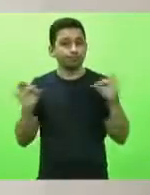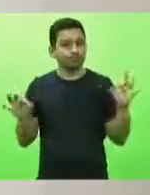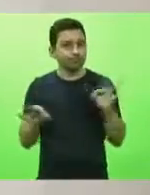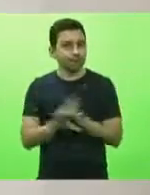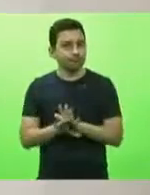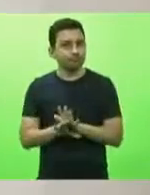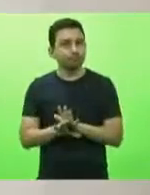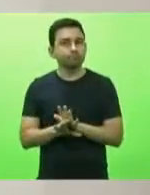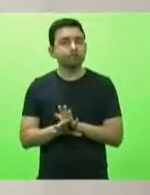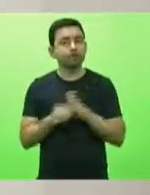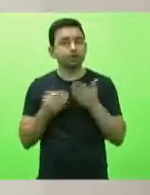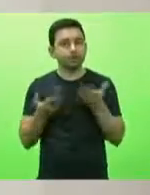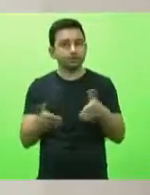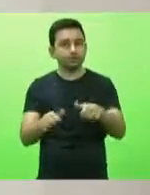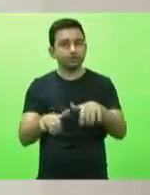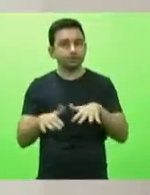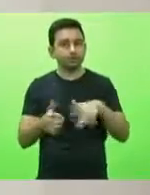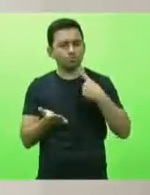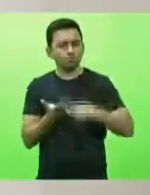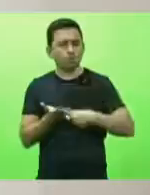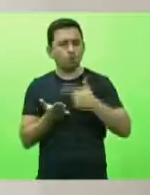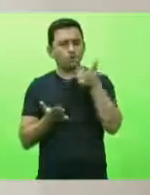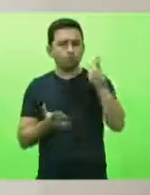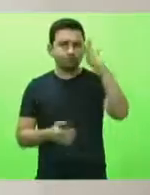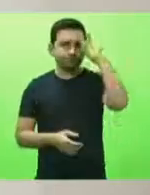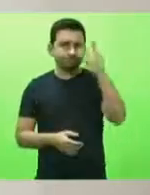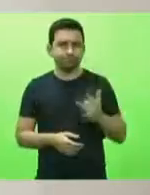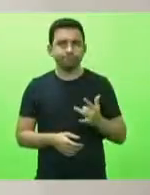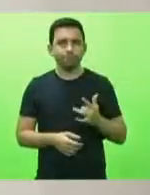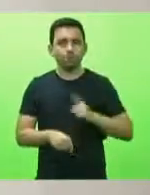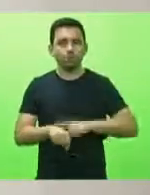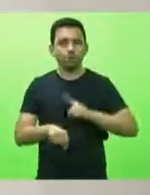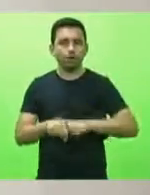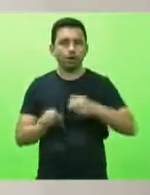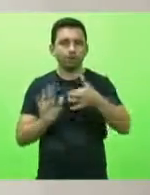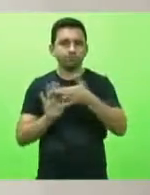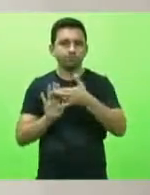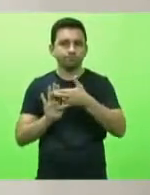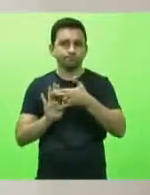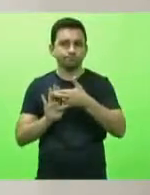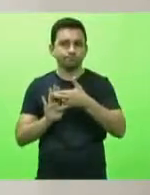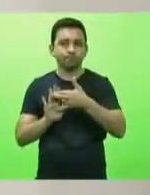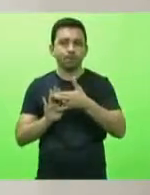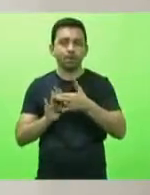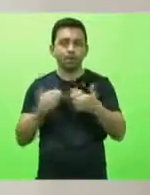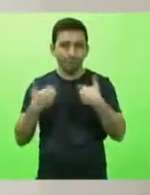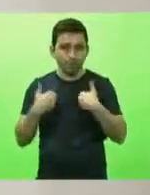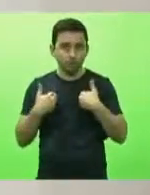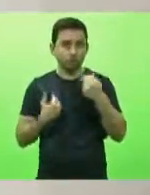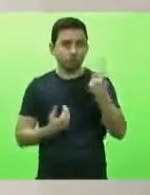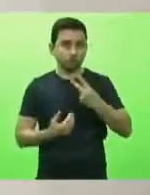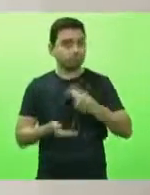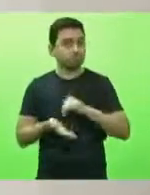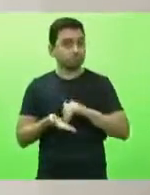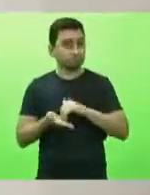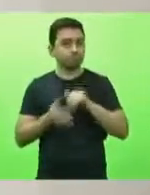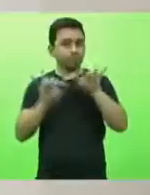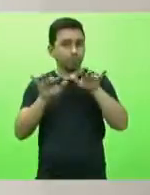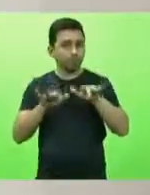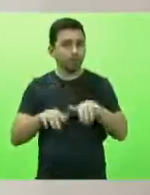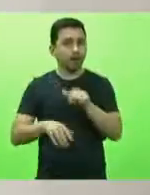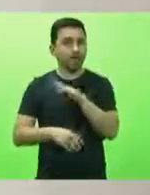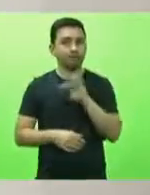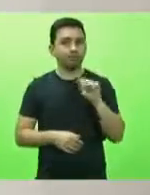sessão, convocou outra ordinária para o dia seguinte, no horário regimental. Para constar, eu, segundo secretário, lavrei